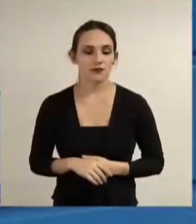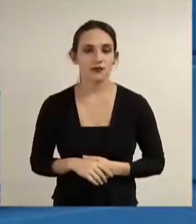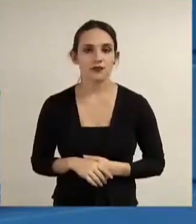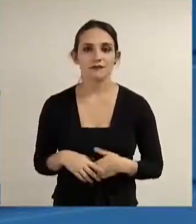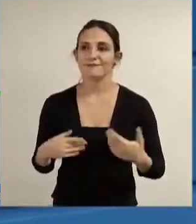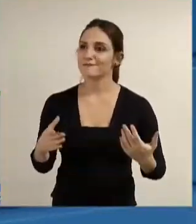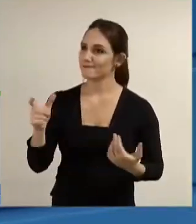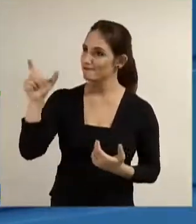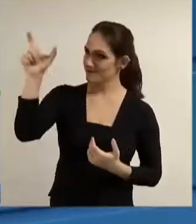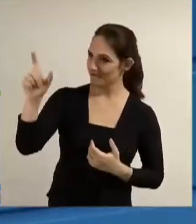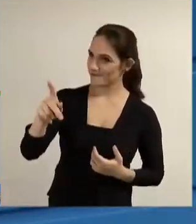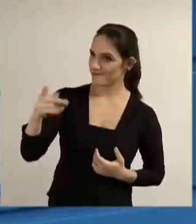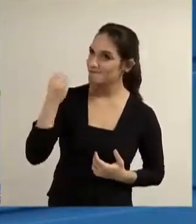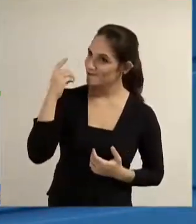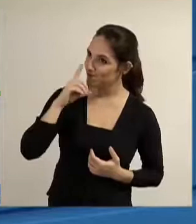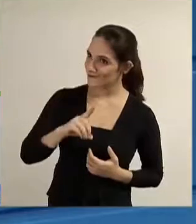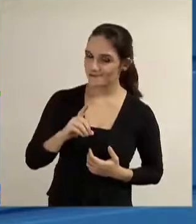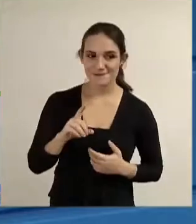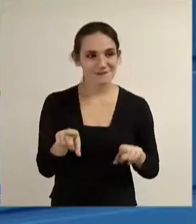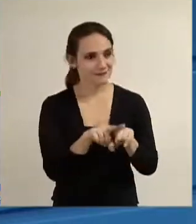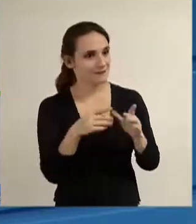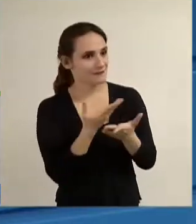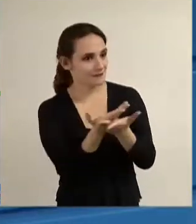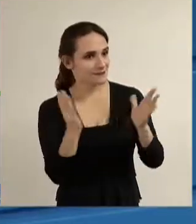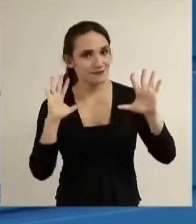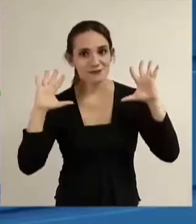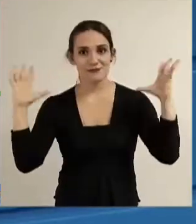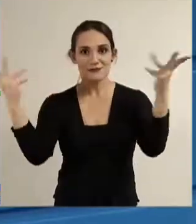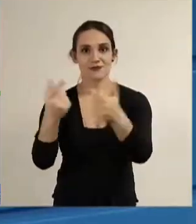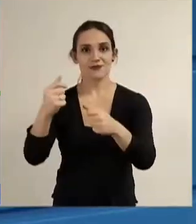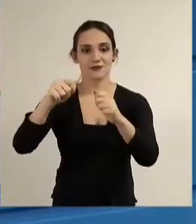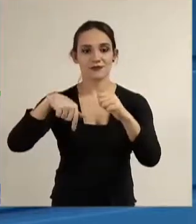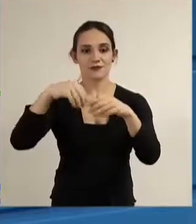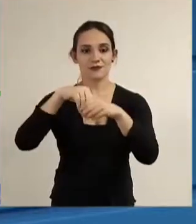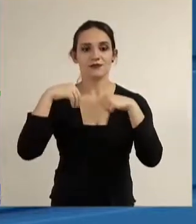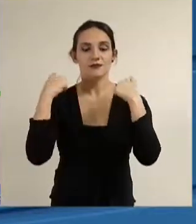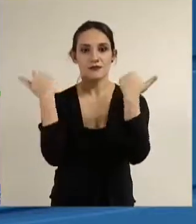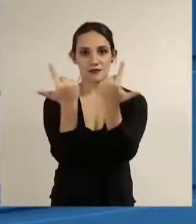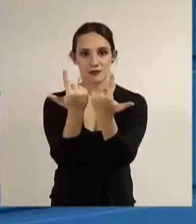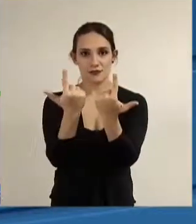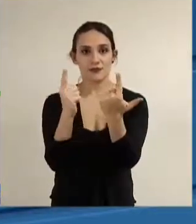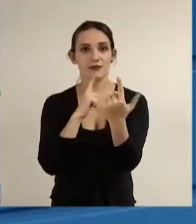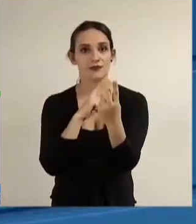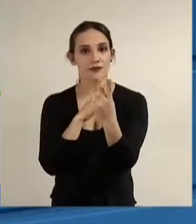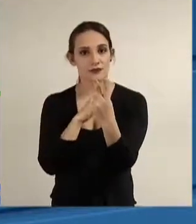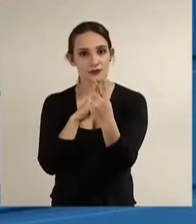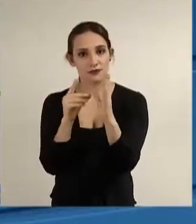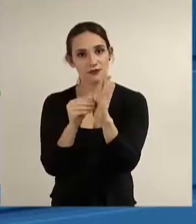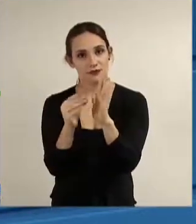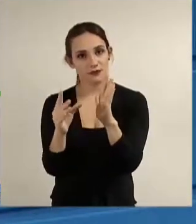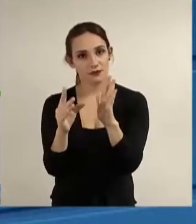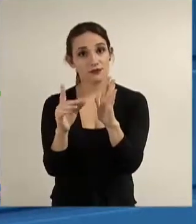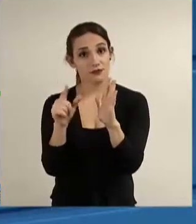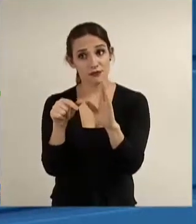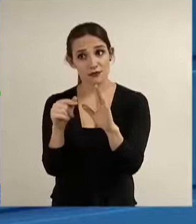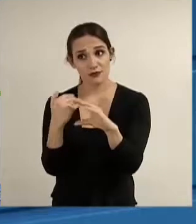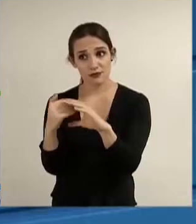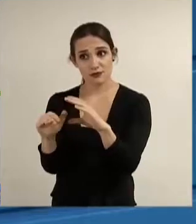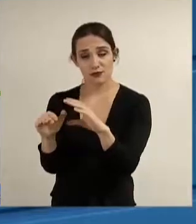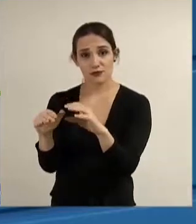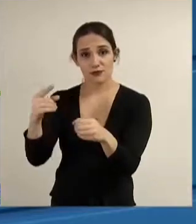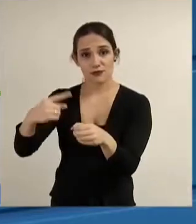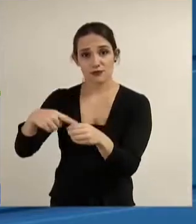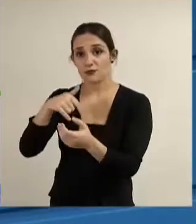Senhor presidente, muito bom dia a todos aqui na Casa de Leis. Faço hoje duas indicações endereçadas ao município